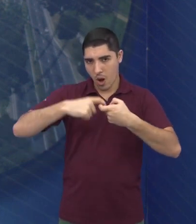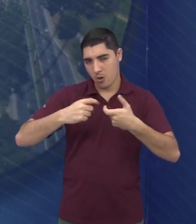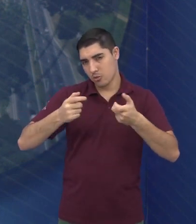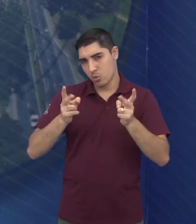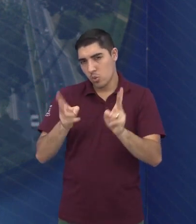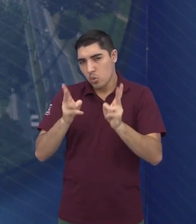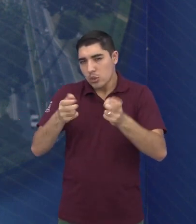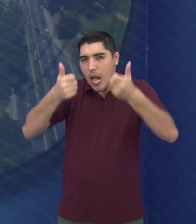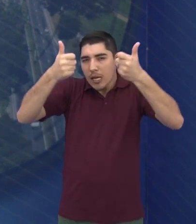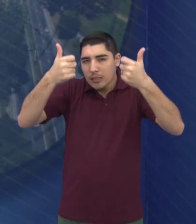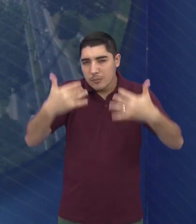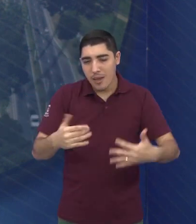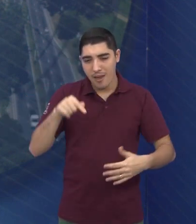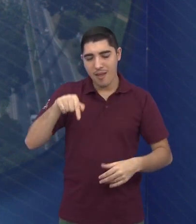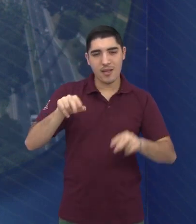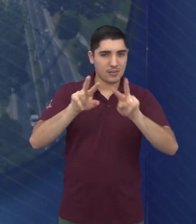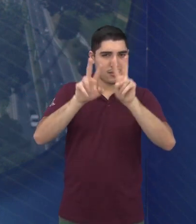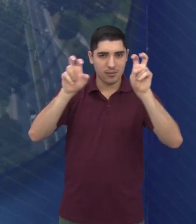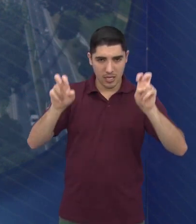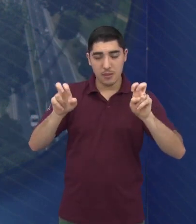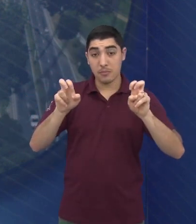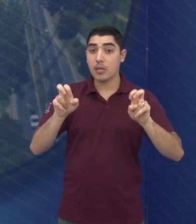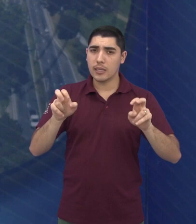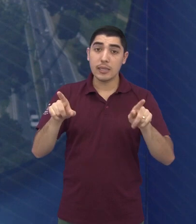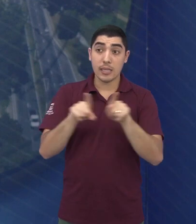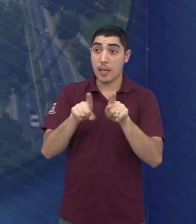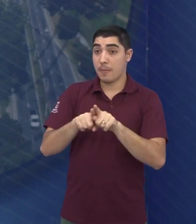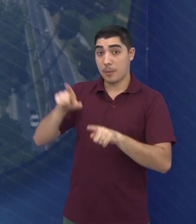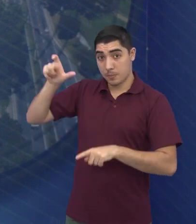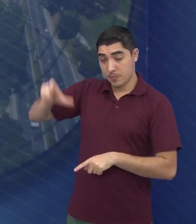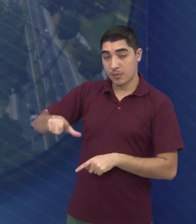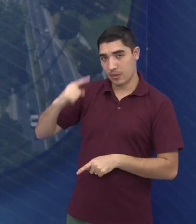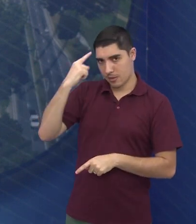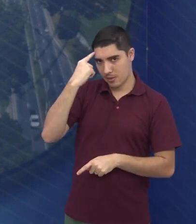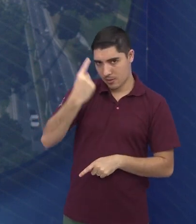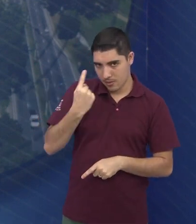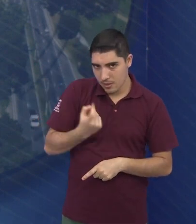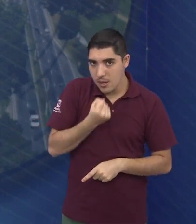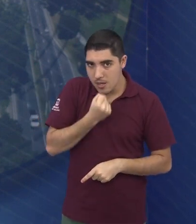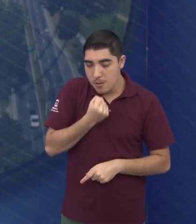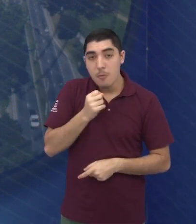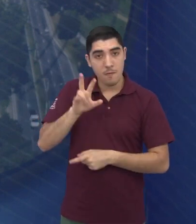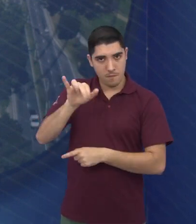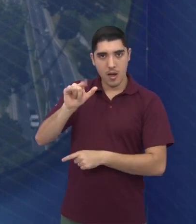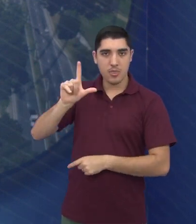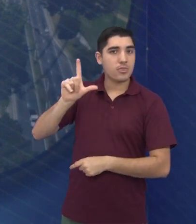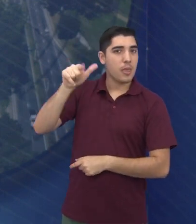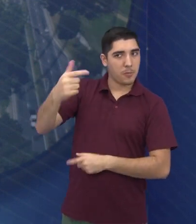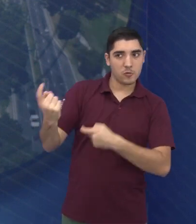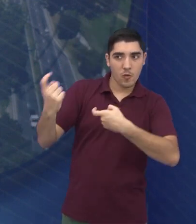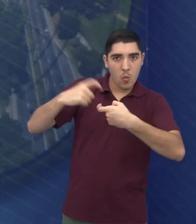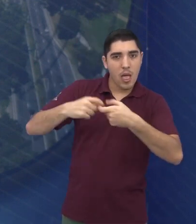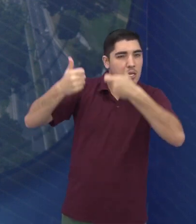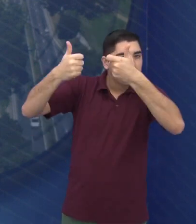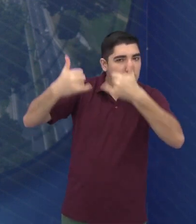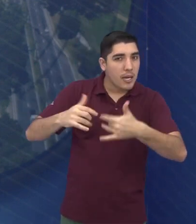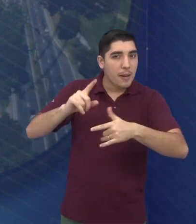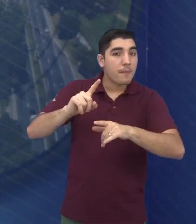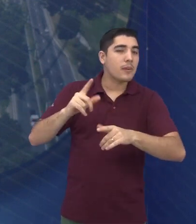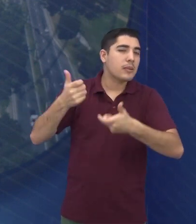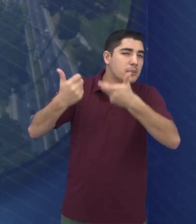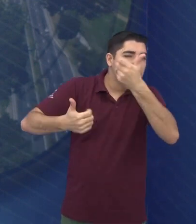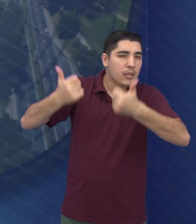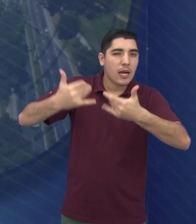volta para esmiuçar mais esse assunto. Inclusive, a Tamires vai continuar com a gente para trazer mais informações sobre